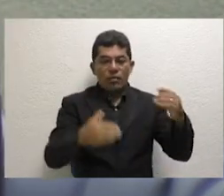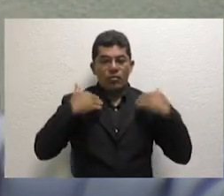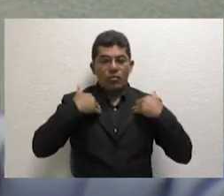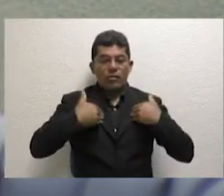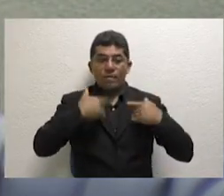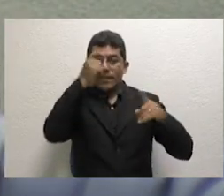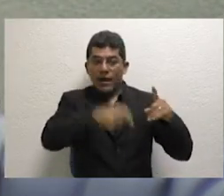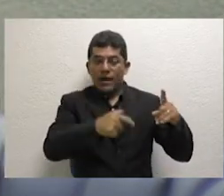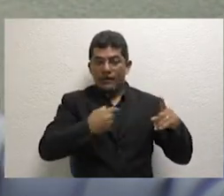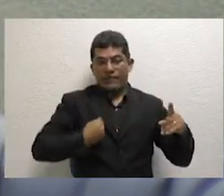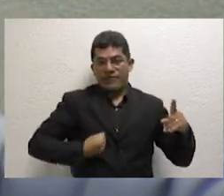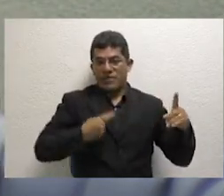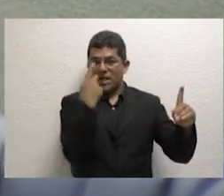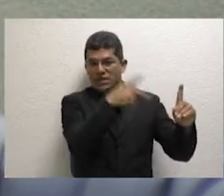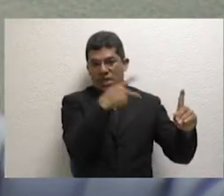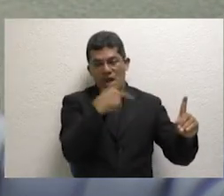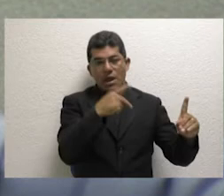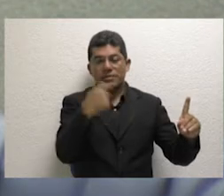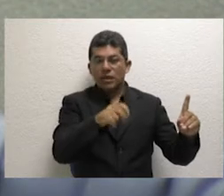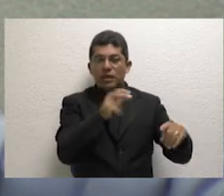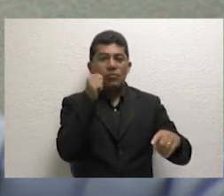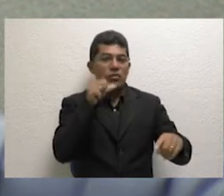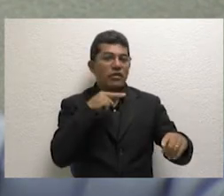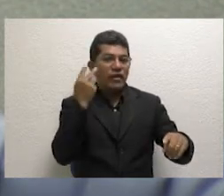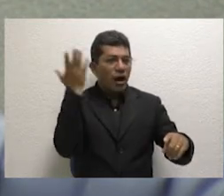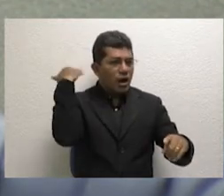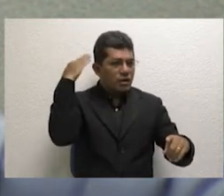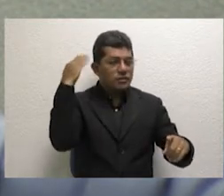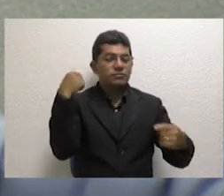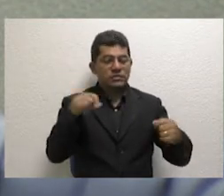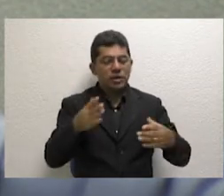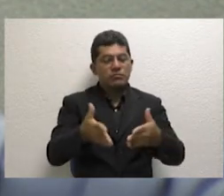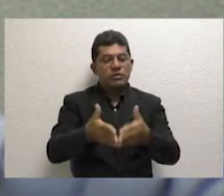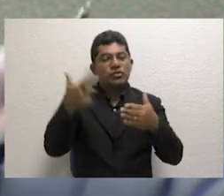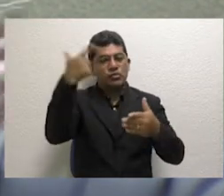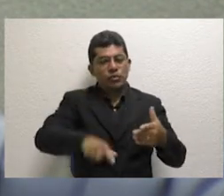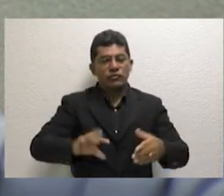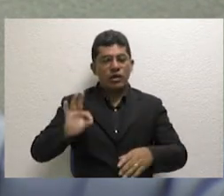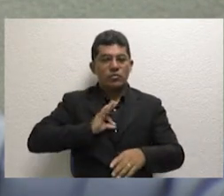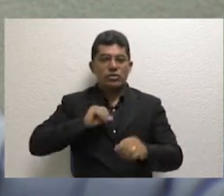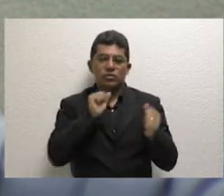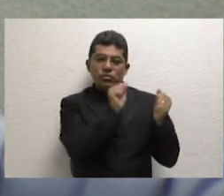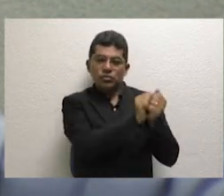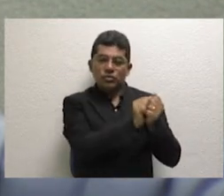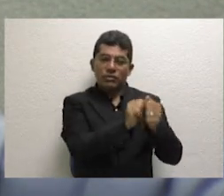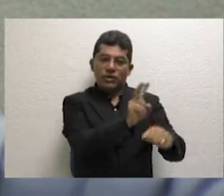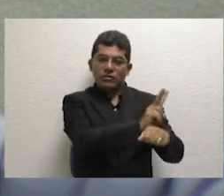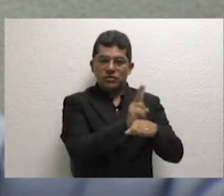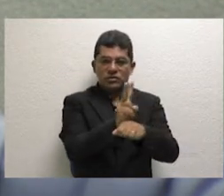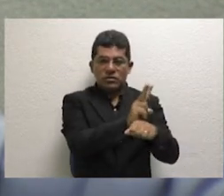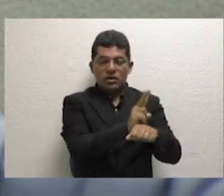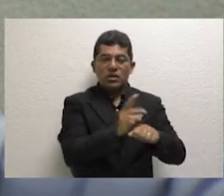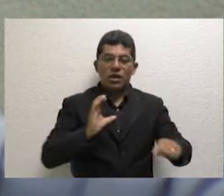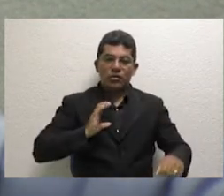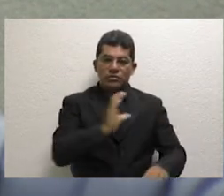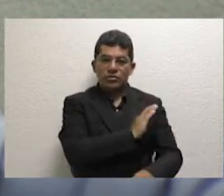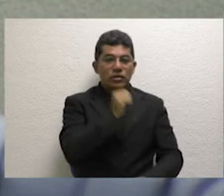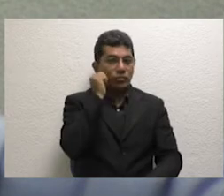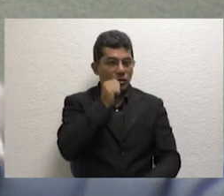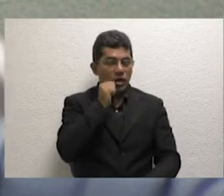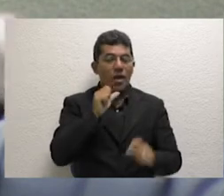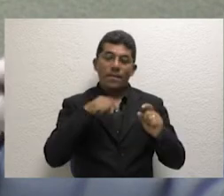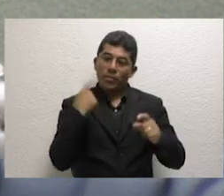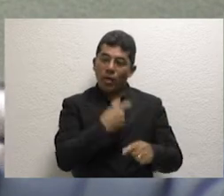e eu peço mais uma vez senhor presidente e através da deputada Alessandra da comissão da mulher que